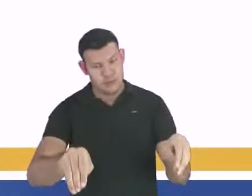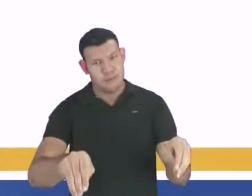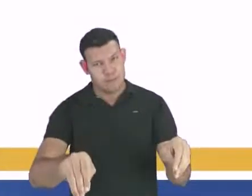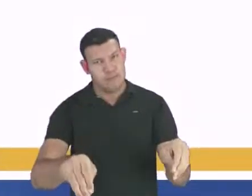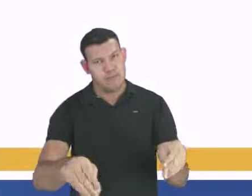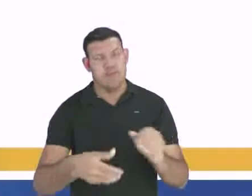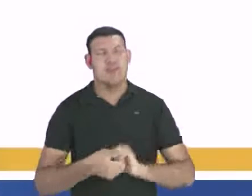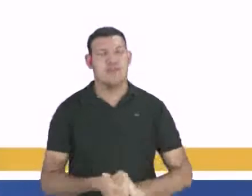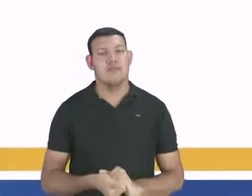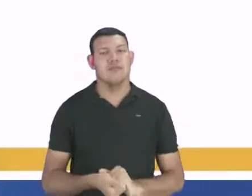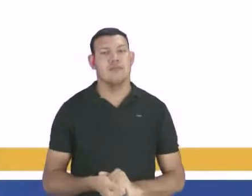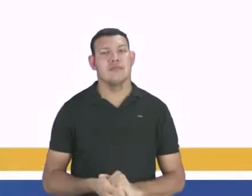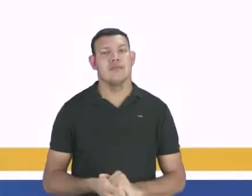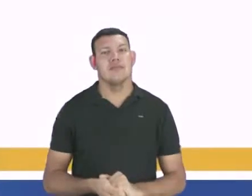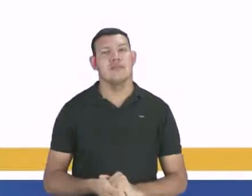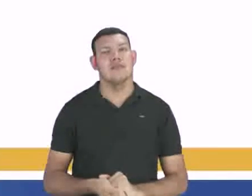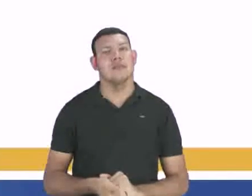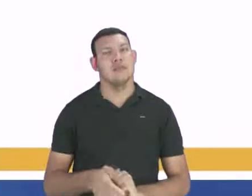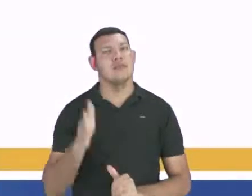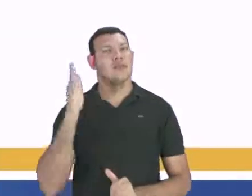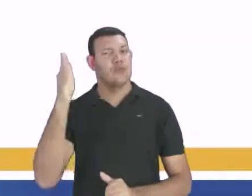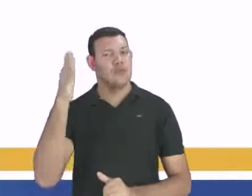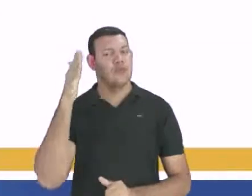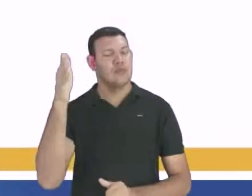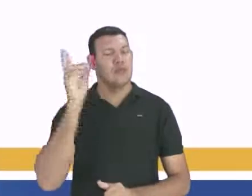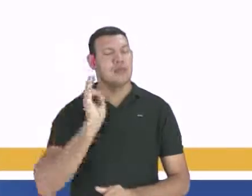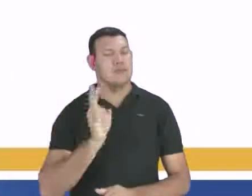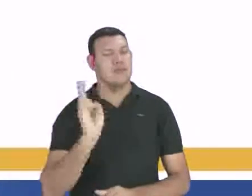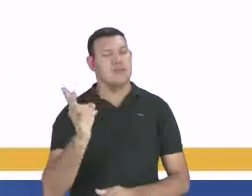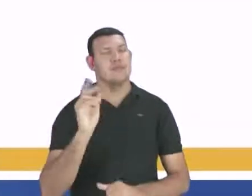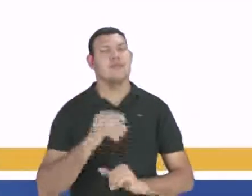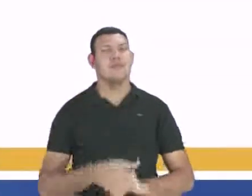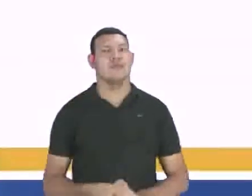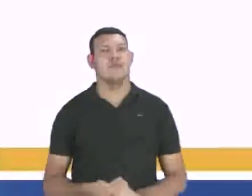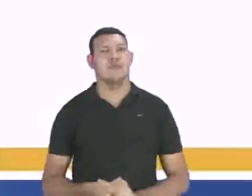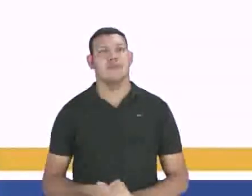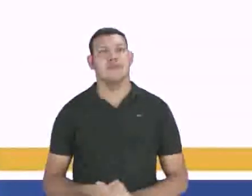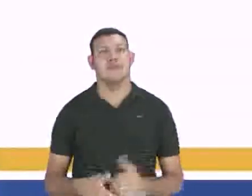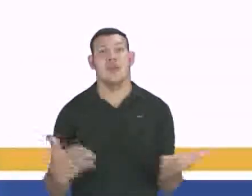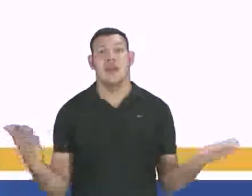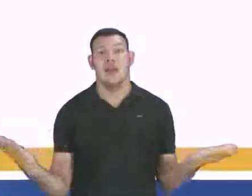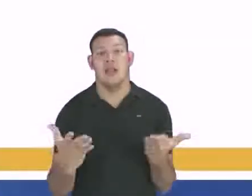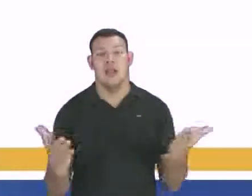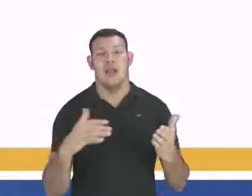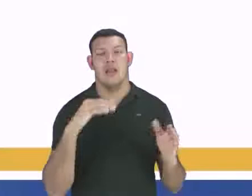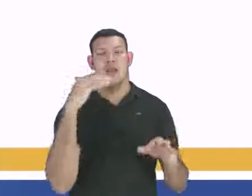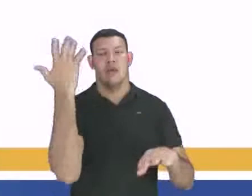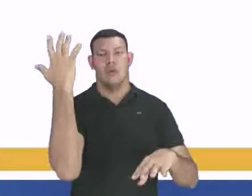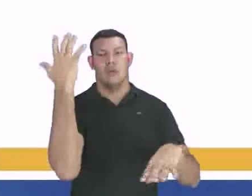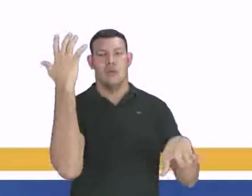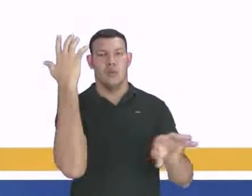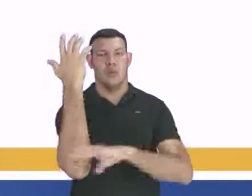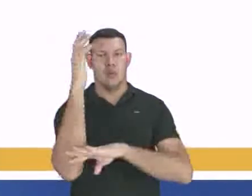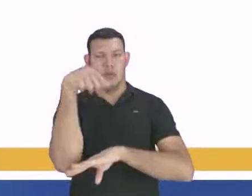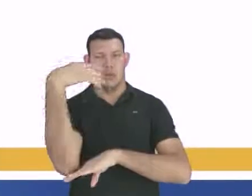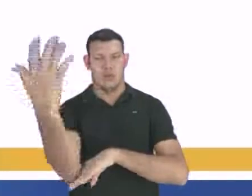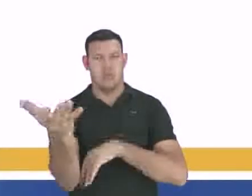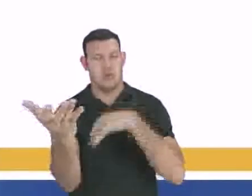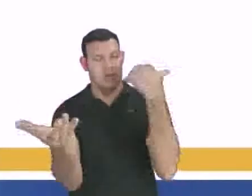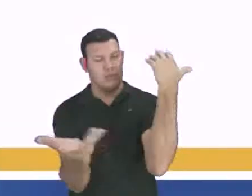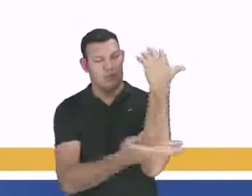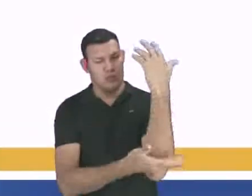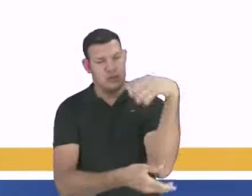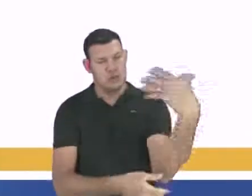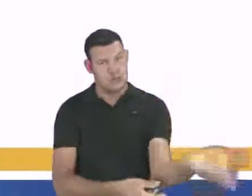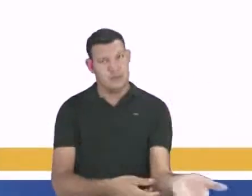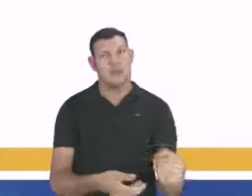ambiental vai estar presente ali em todos os nossos problemas ambientais, tá? Vamos falar agora do desmatamento, que também é um problema muito presente aqui no